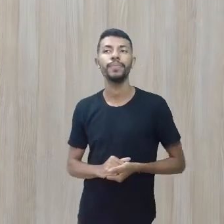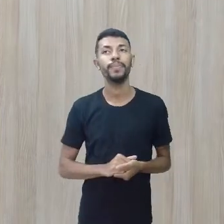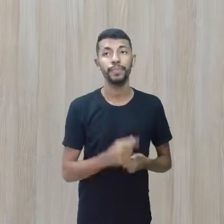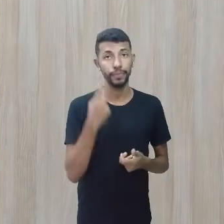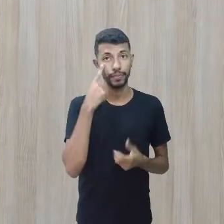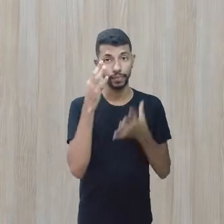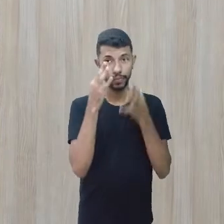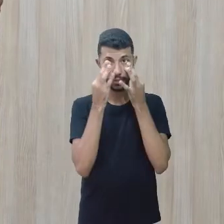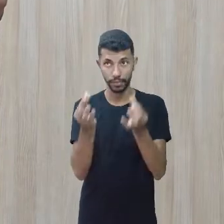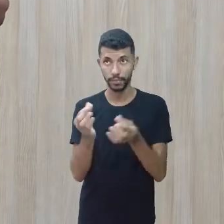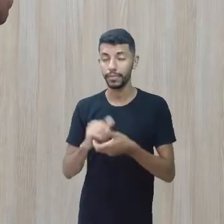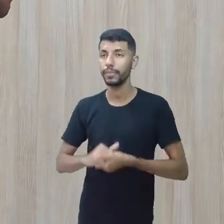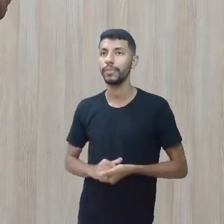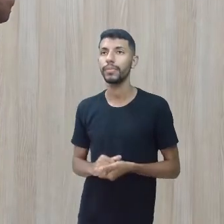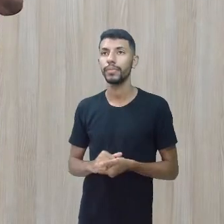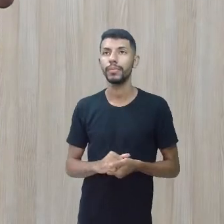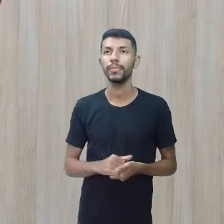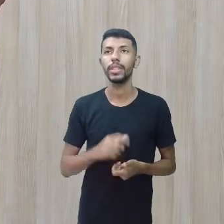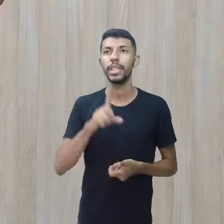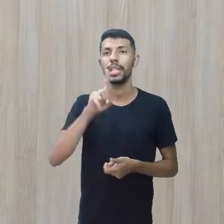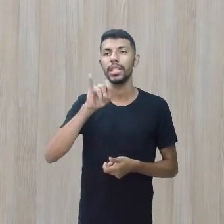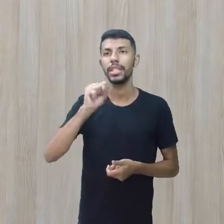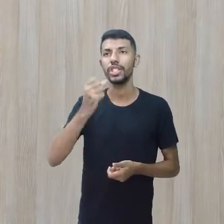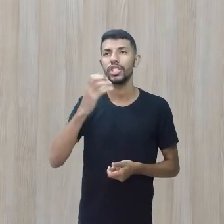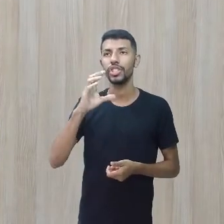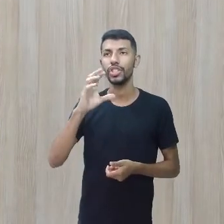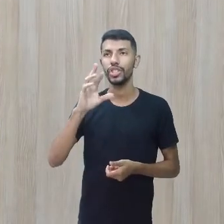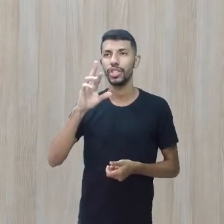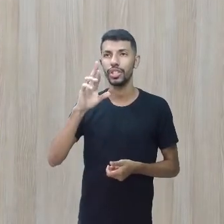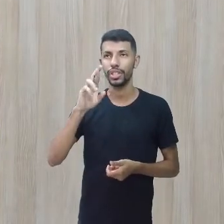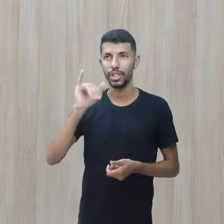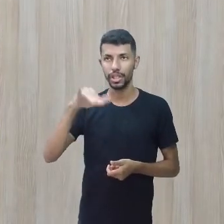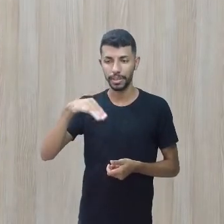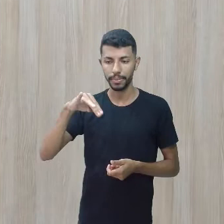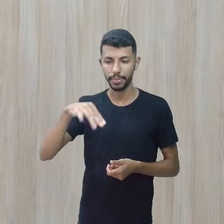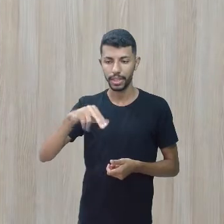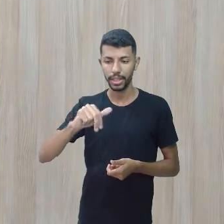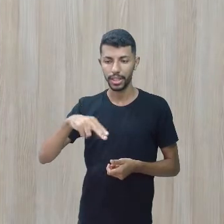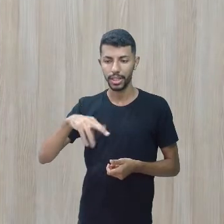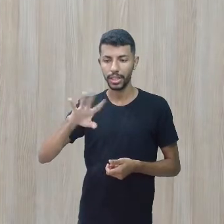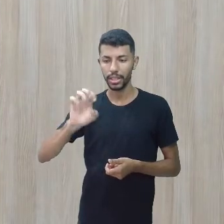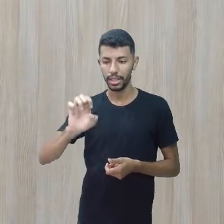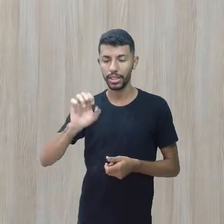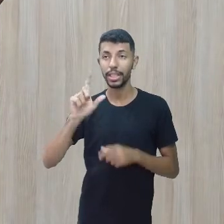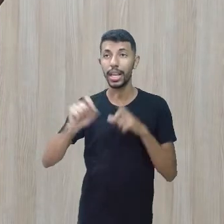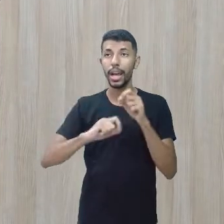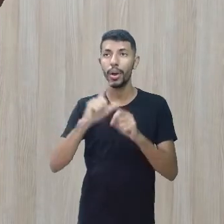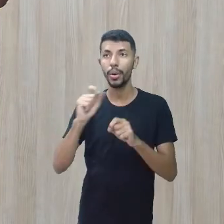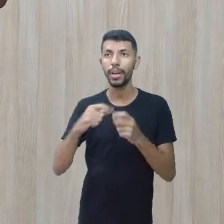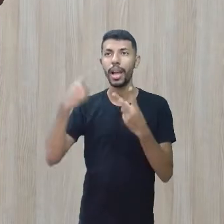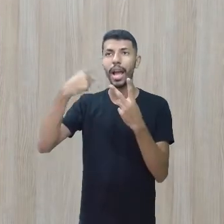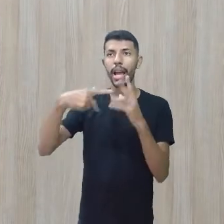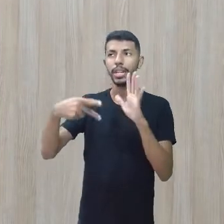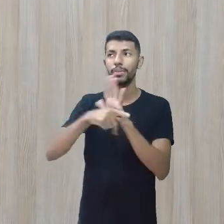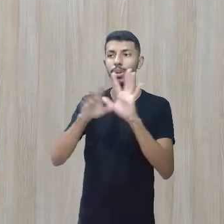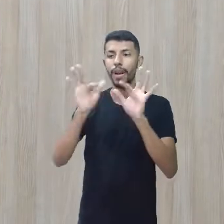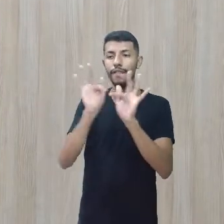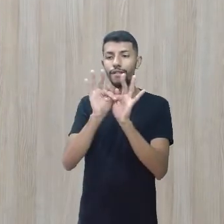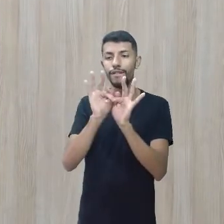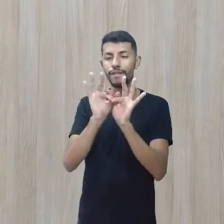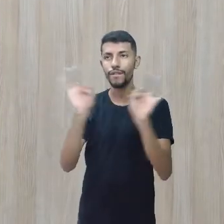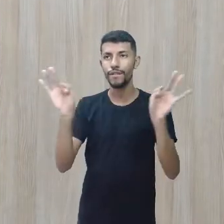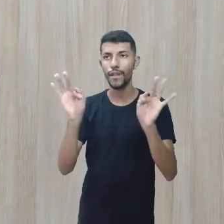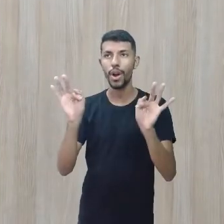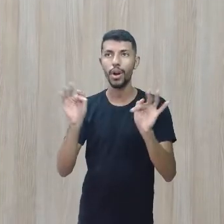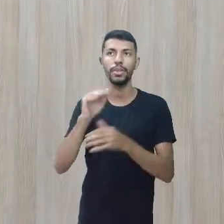atenção. Numa discriminante, né, que é a raiz na fórmula, é a raiz da fórmula de Bhaskara, né, todo mundo, quem gosta já vai sabendo